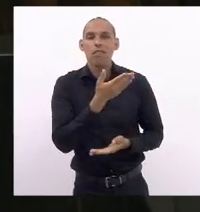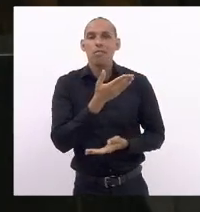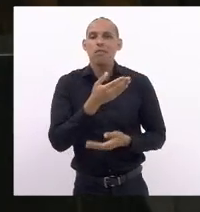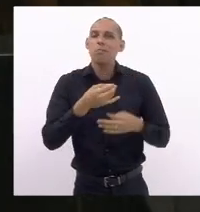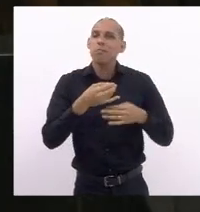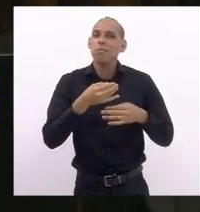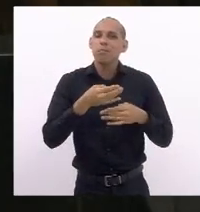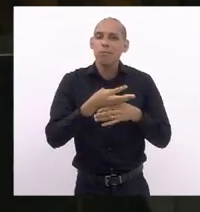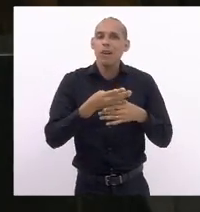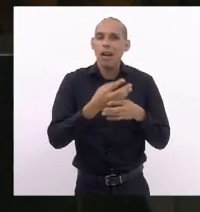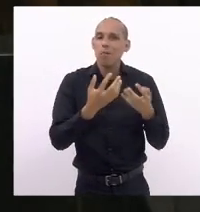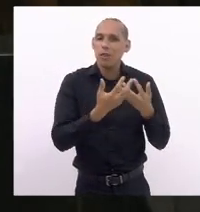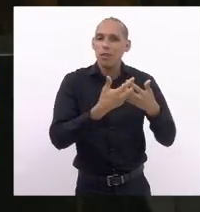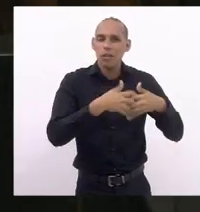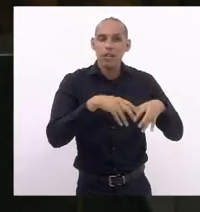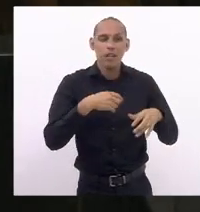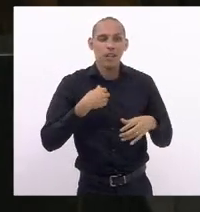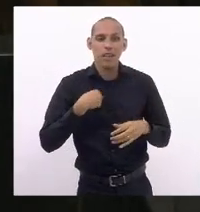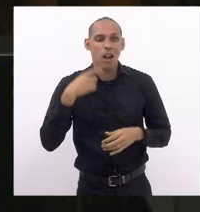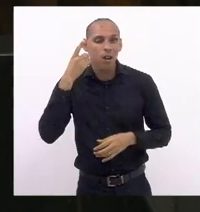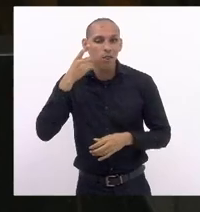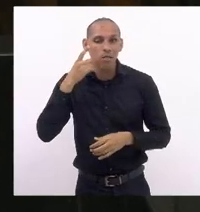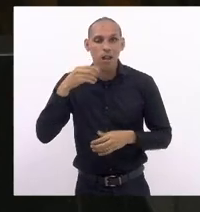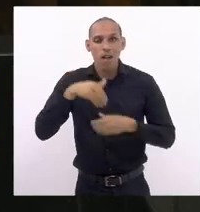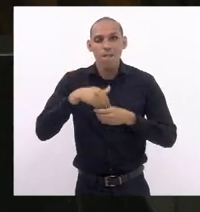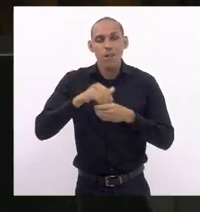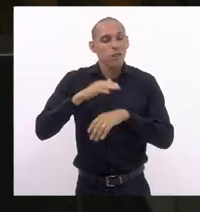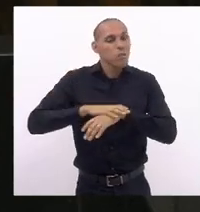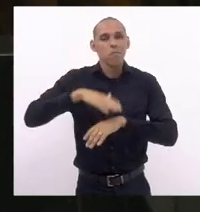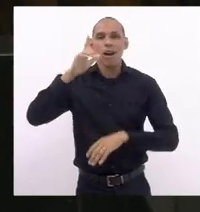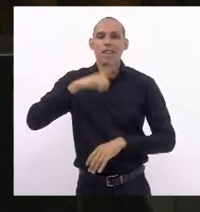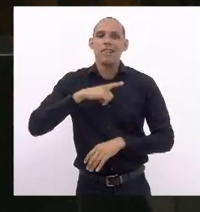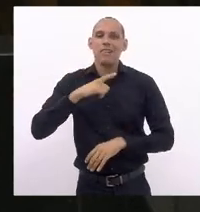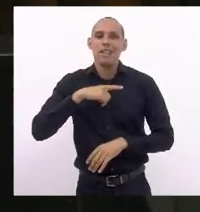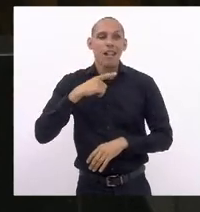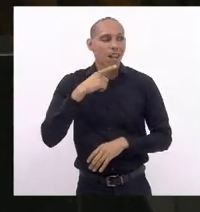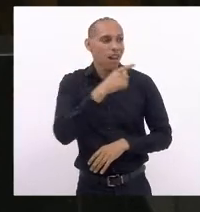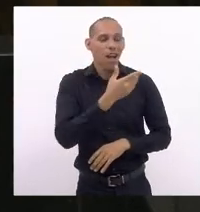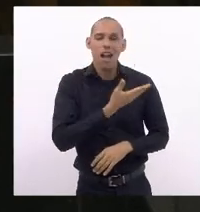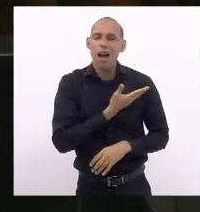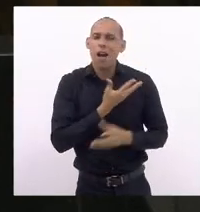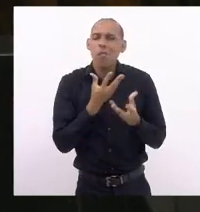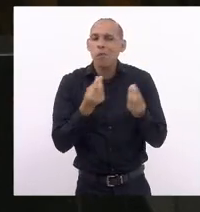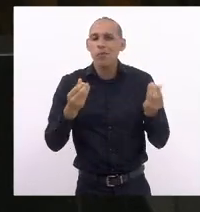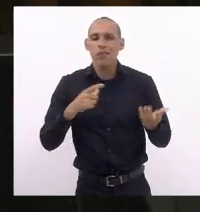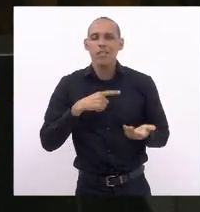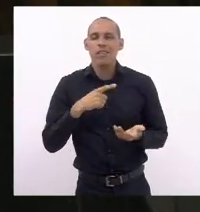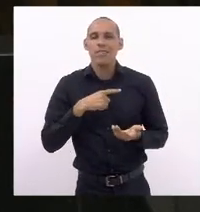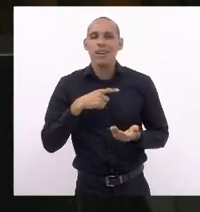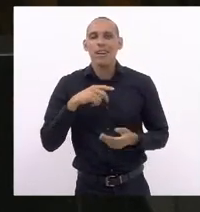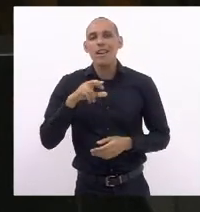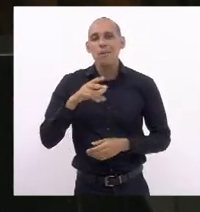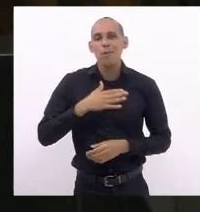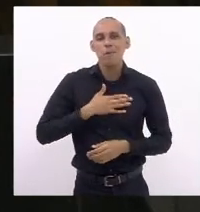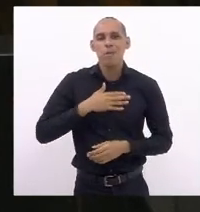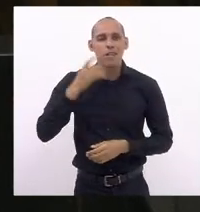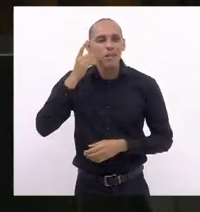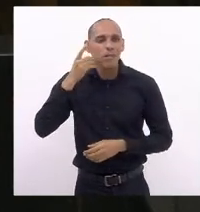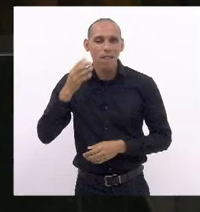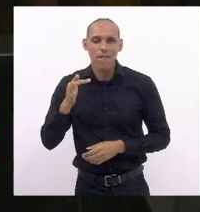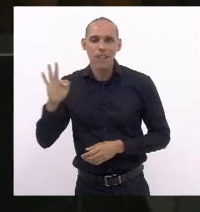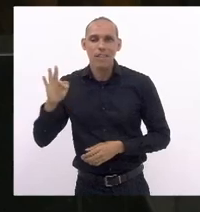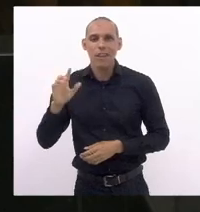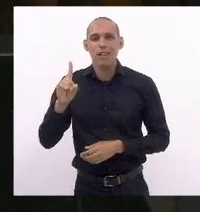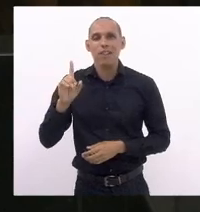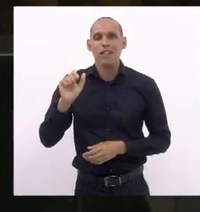votado daquela cidade, terra natal de muitos amigos queridos, dentre eles meu irmão, deputado federal Daniel Silveira, que